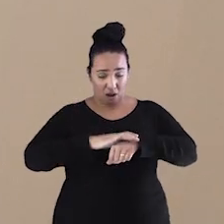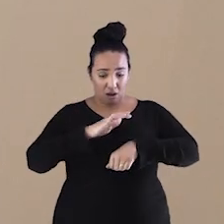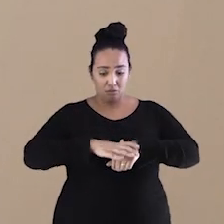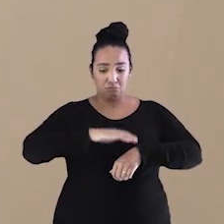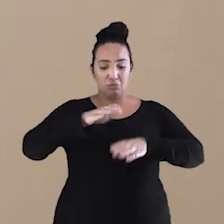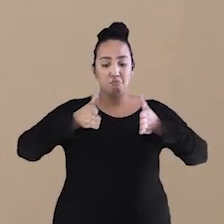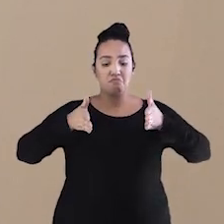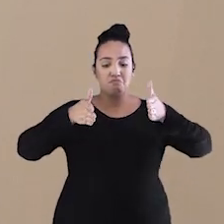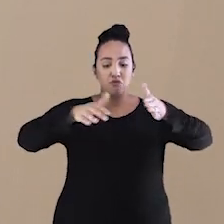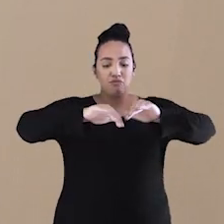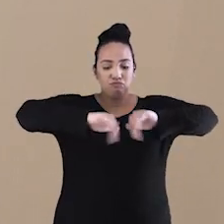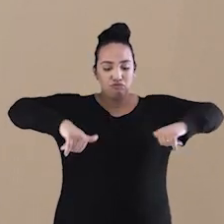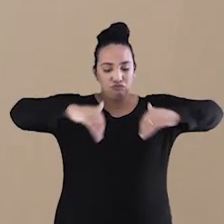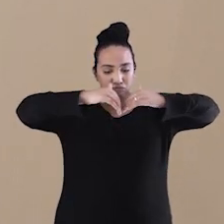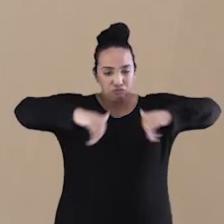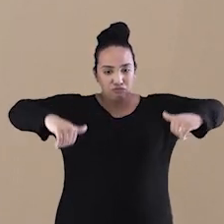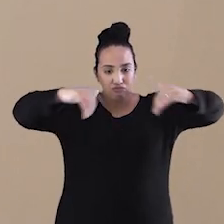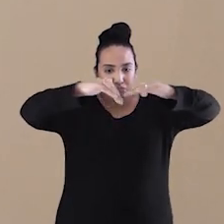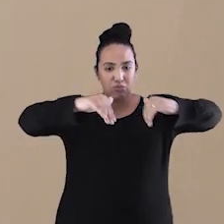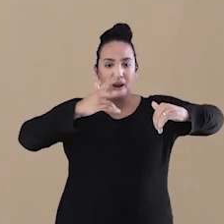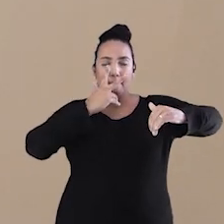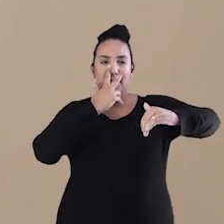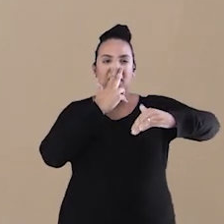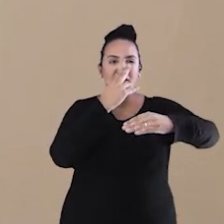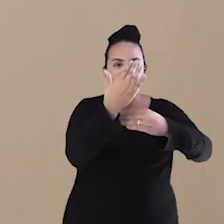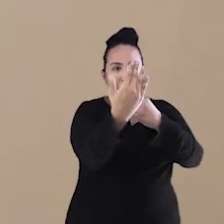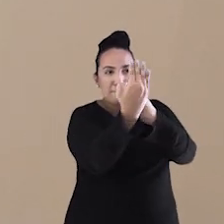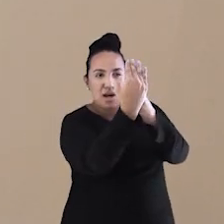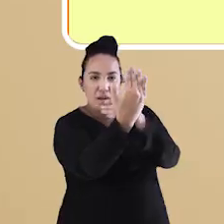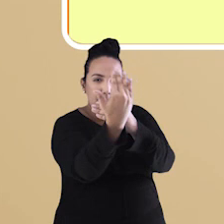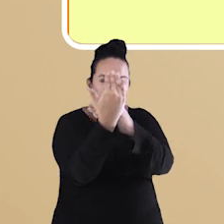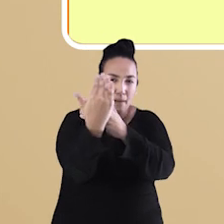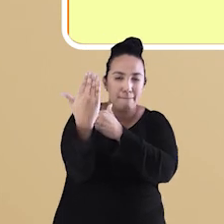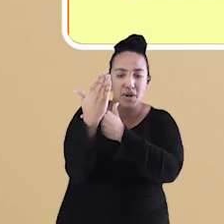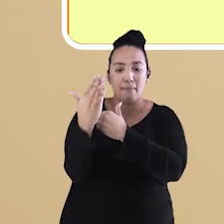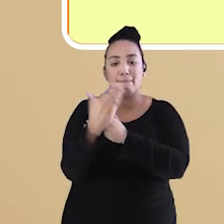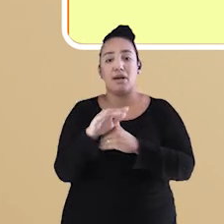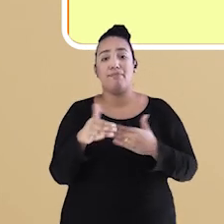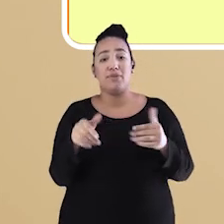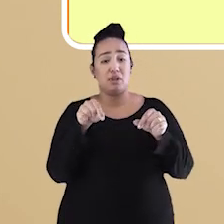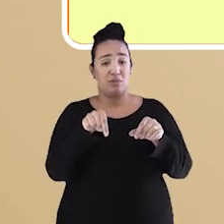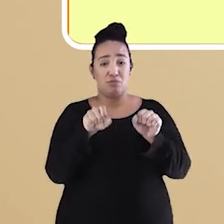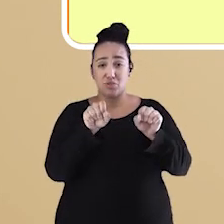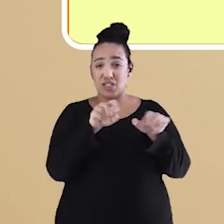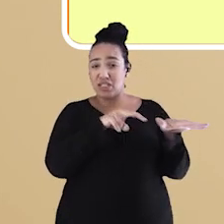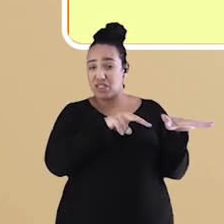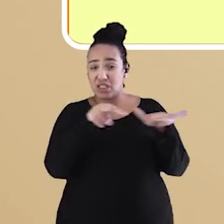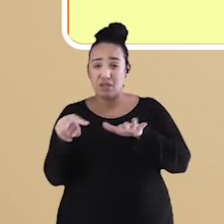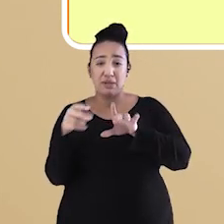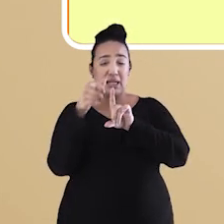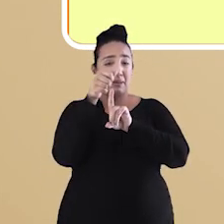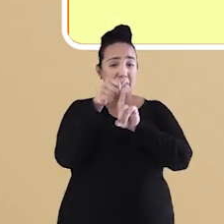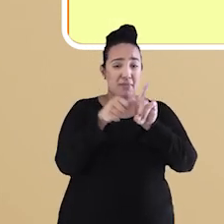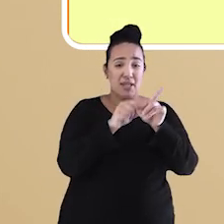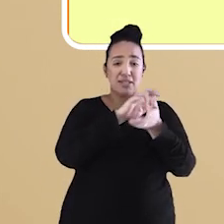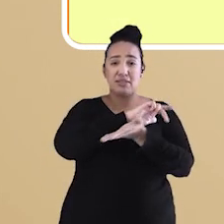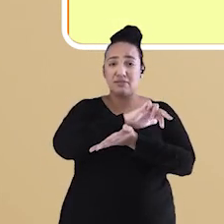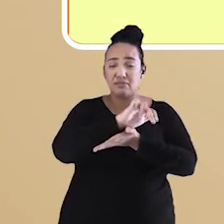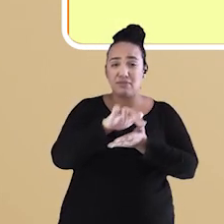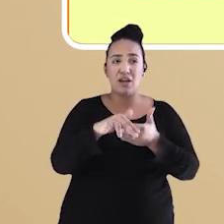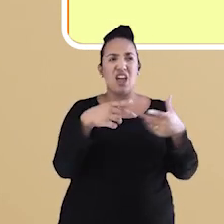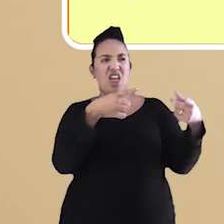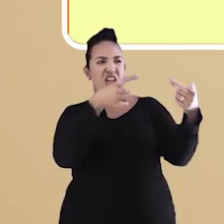pelos próprios soldados, que servia como um grande corredor de defesa. Ali, os soldados chegavam a passar semanas e